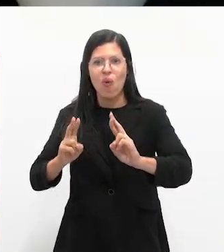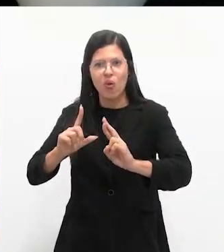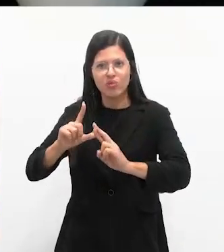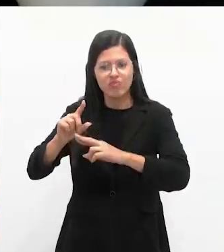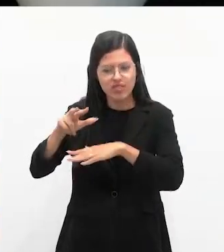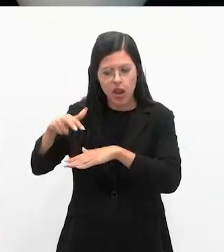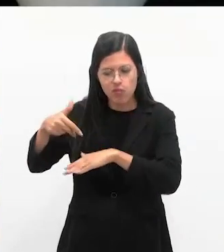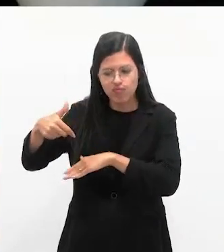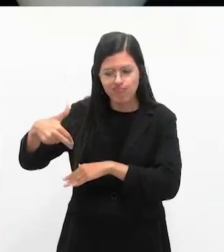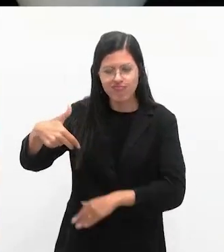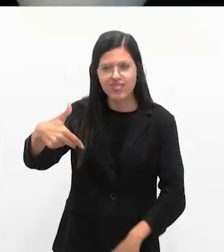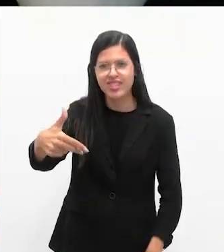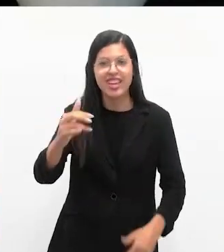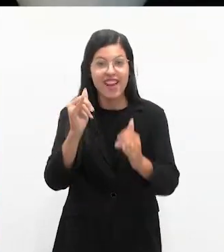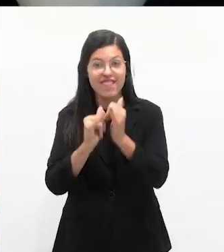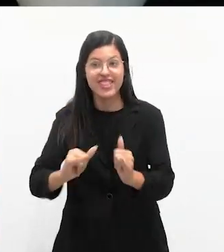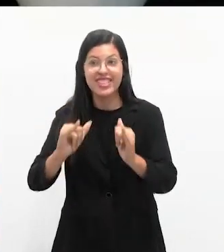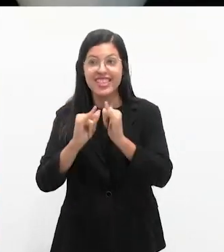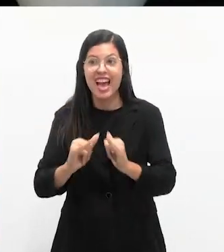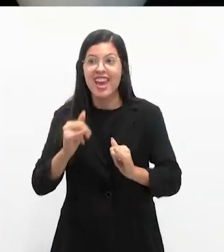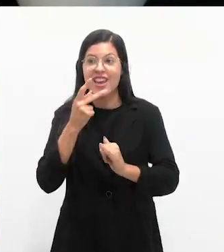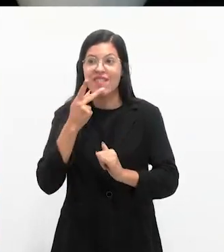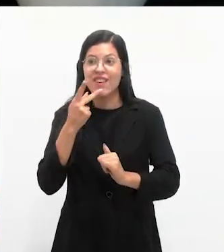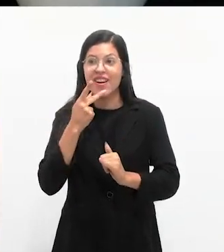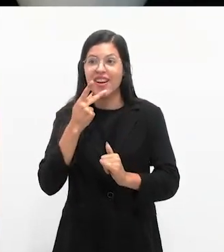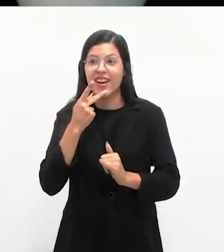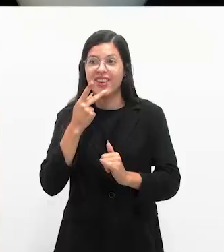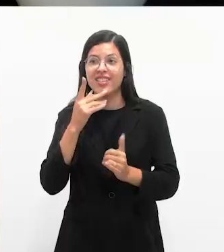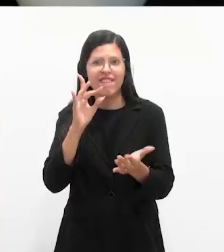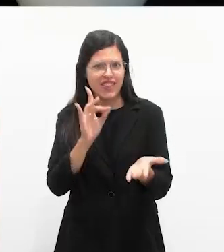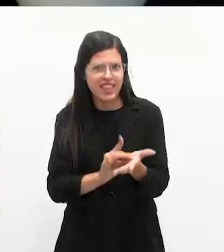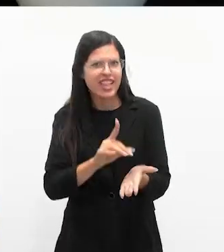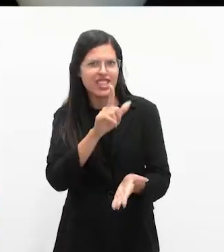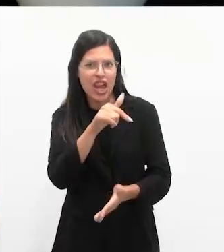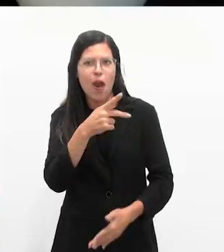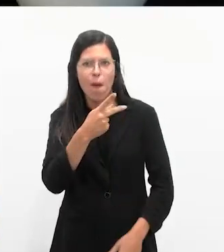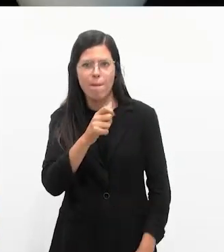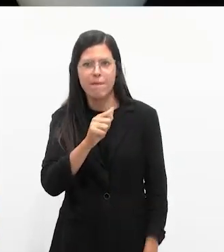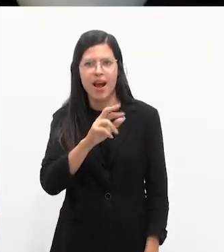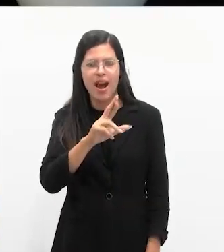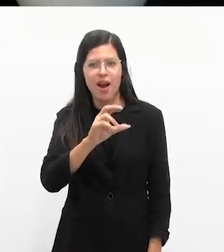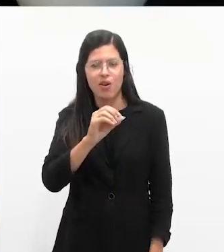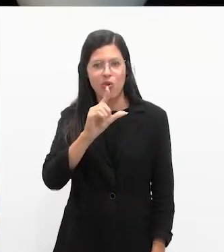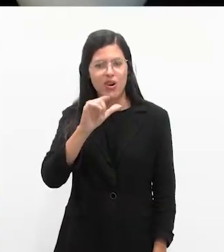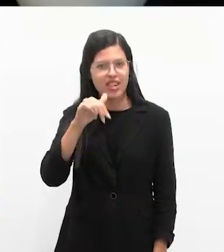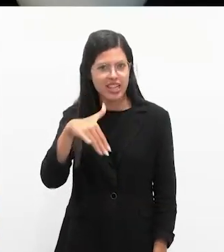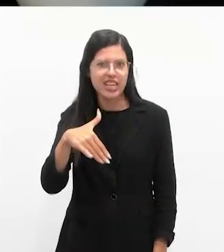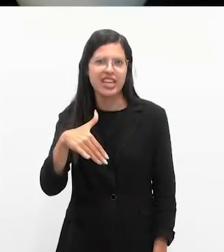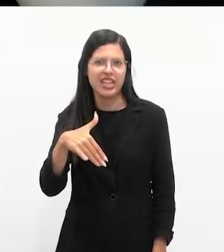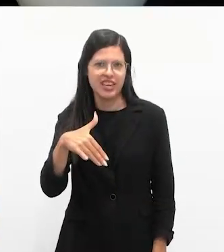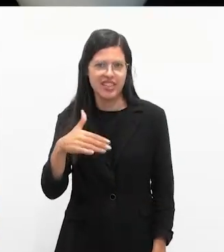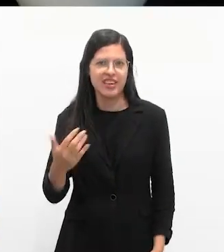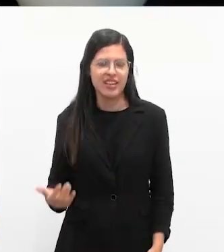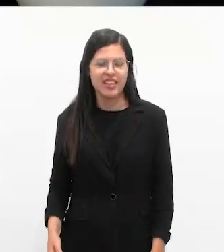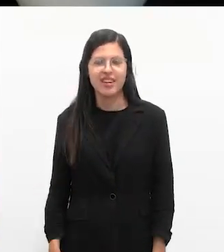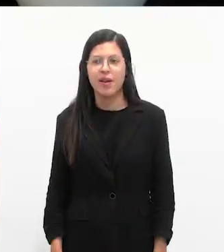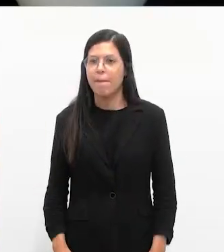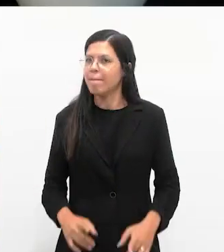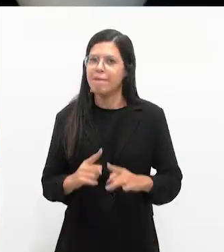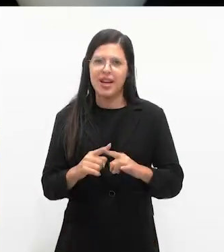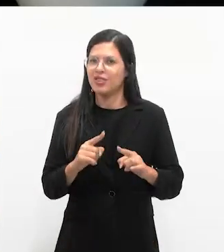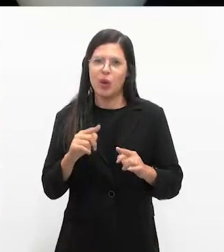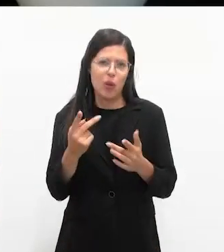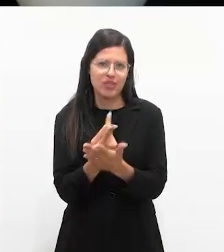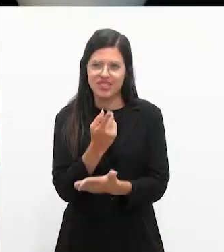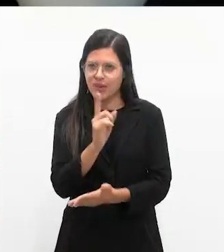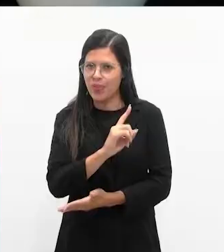iria anunciar o Papa, aí disseram, realmente é o Parolin, porque senão ele iria anunciar. Só